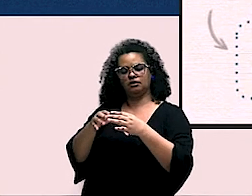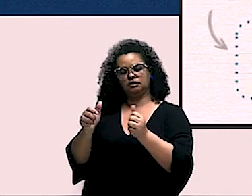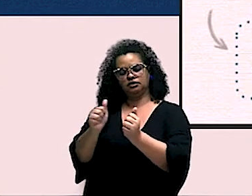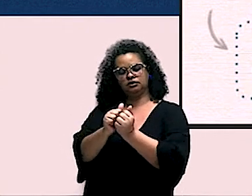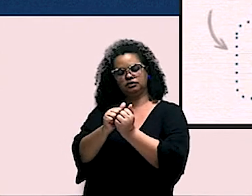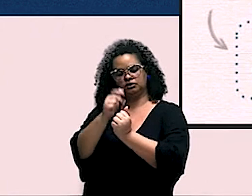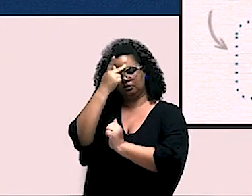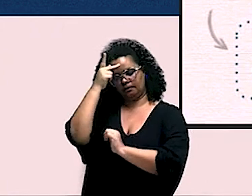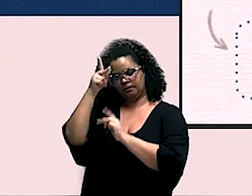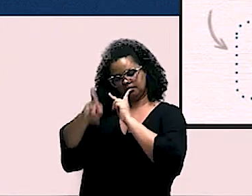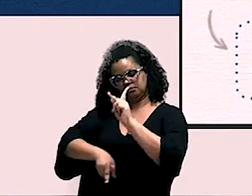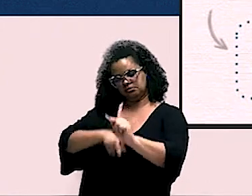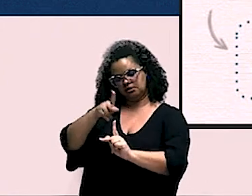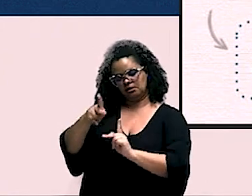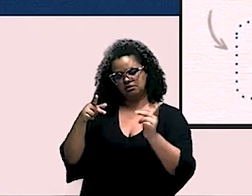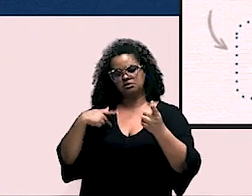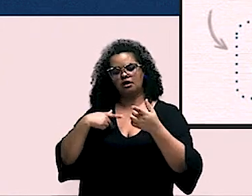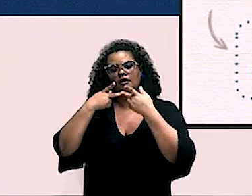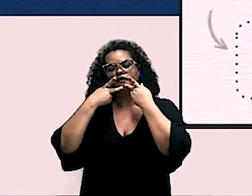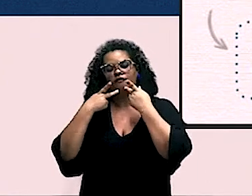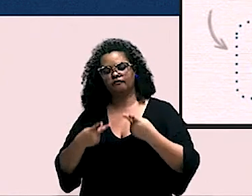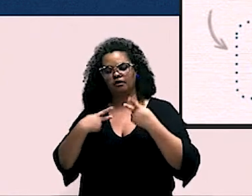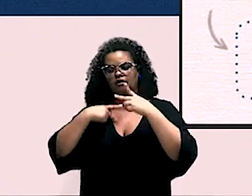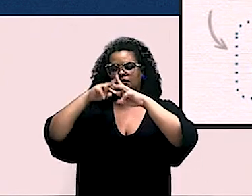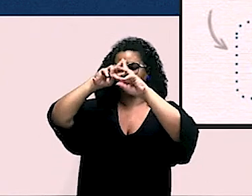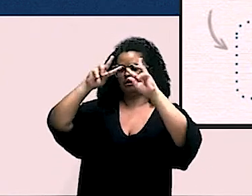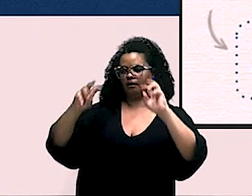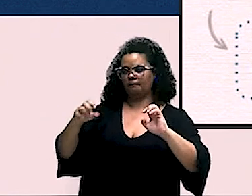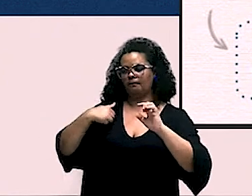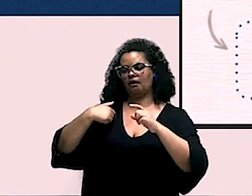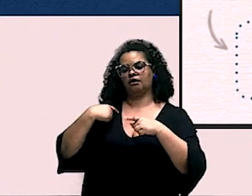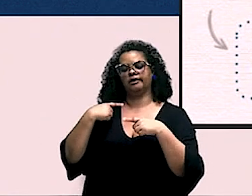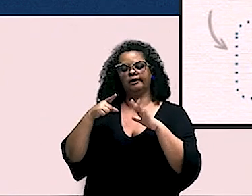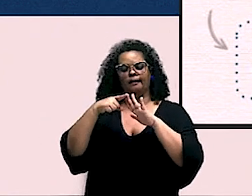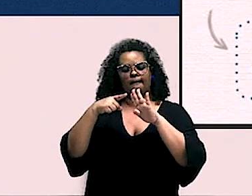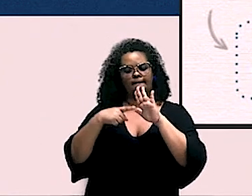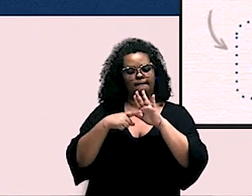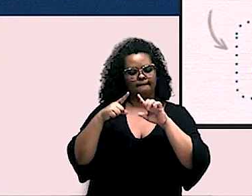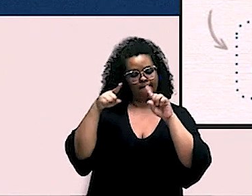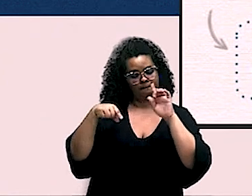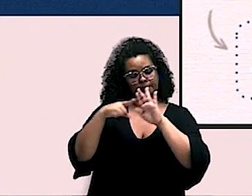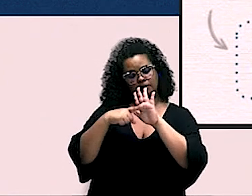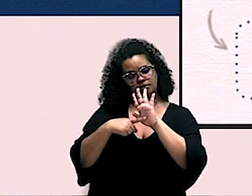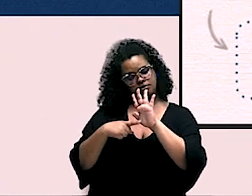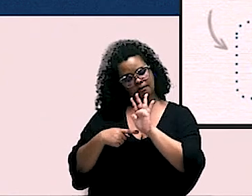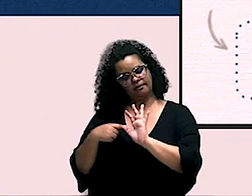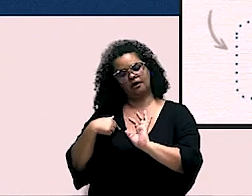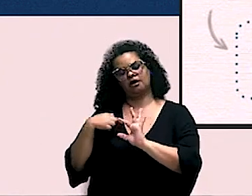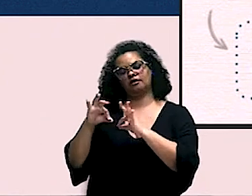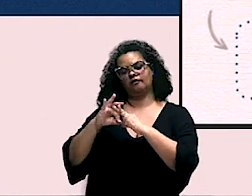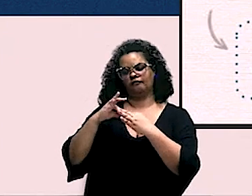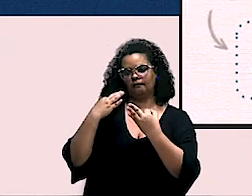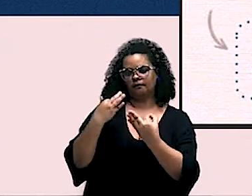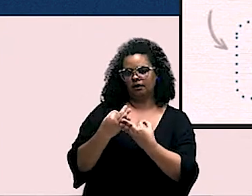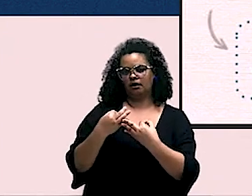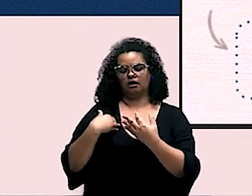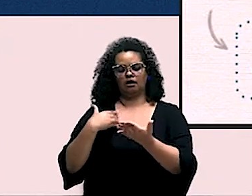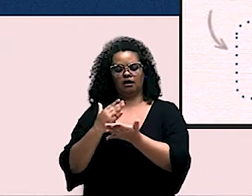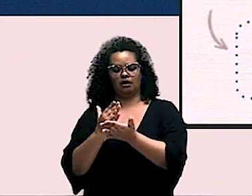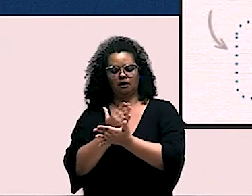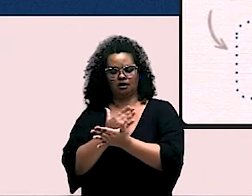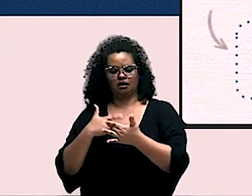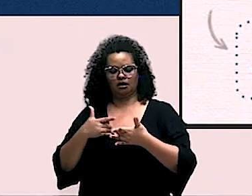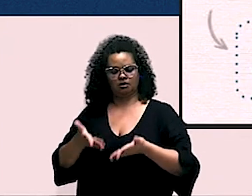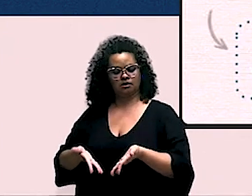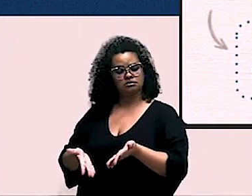aos usuários, abordando as temáticas envolvidas, né, de planejamento familiar, saúde sexual reprodutiva, pré-natal, né,